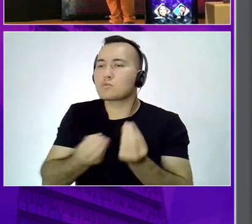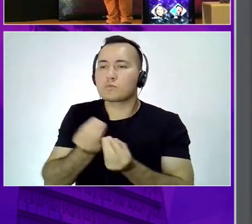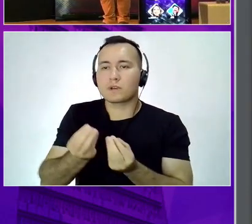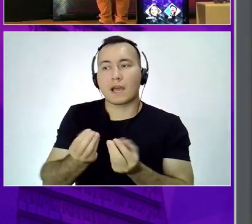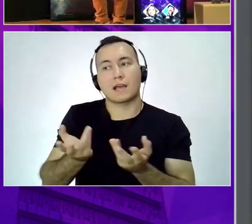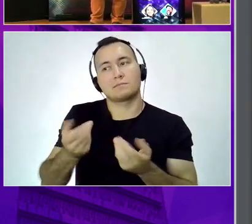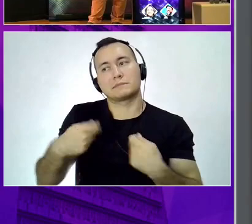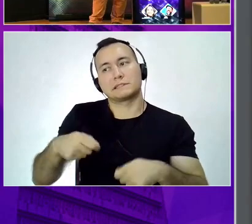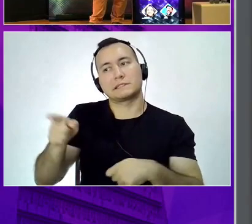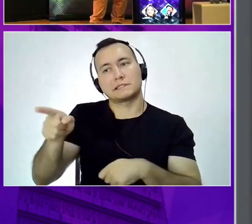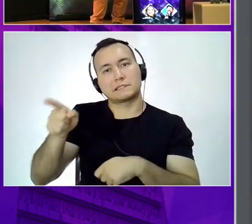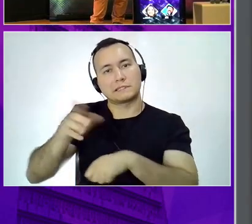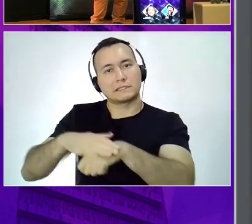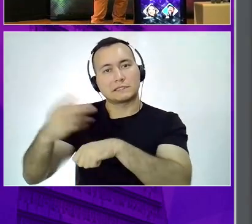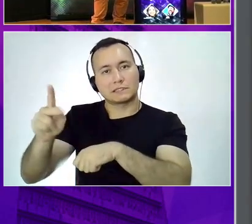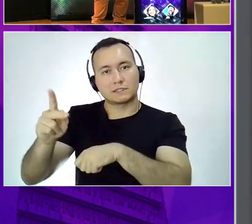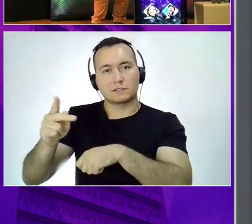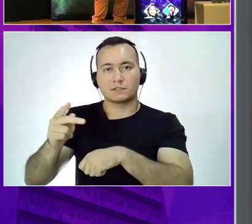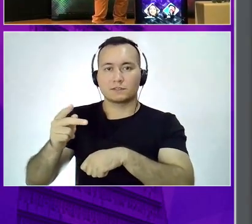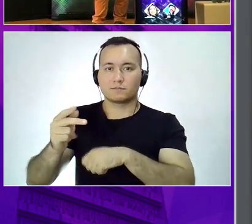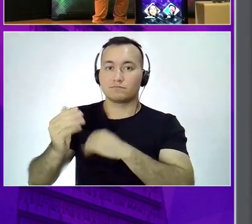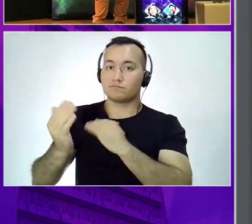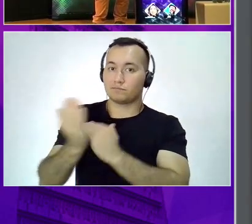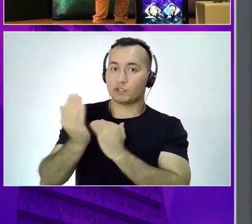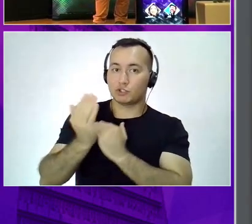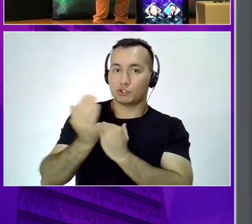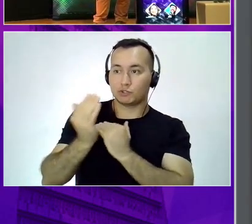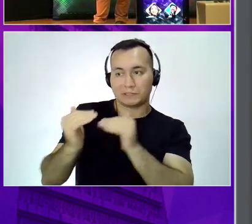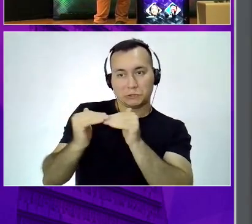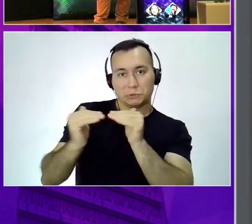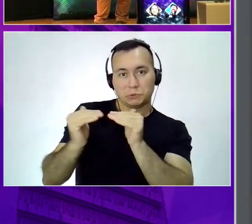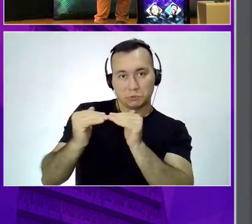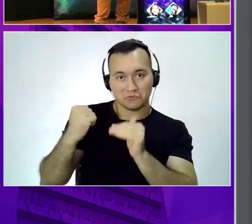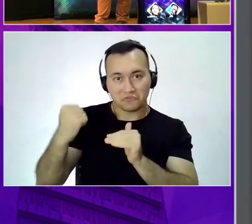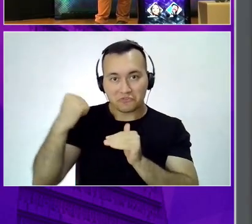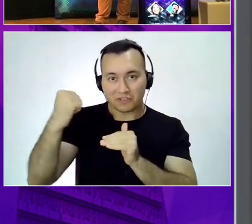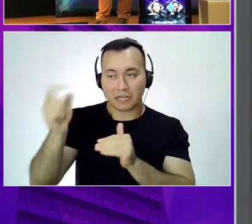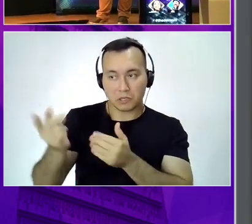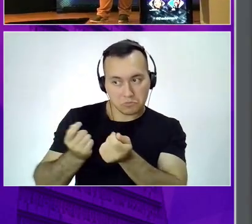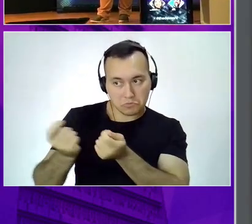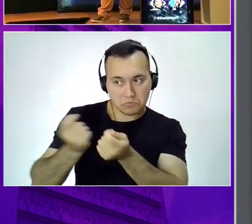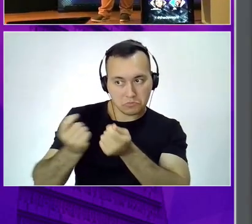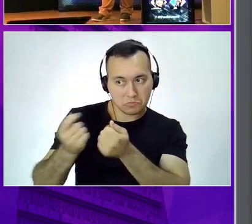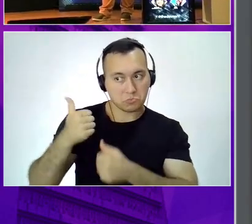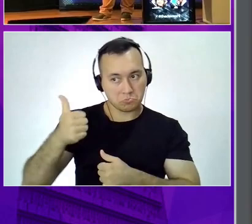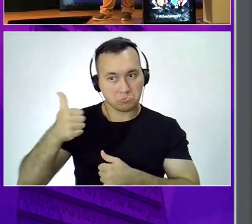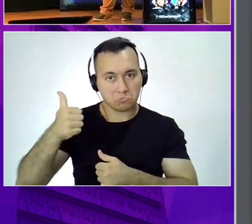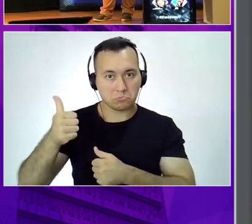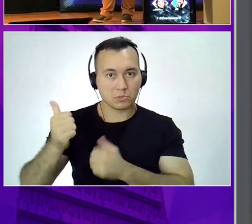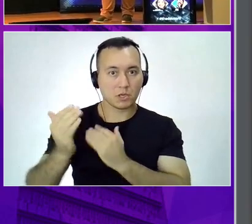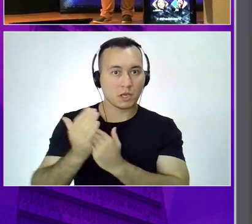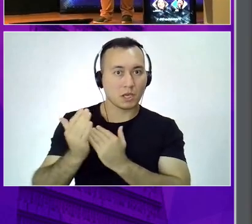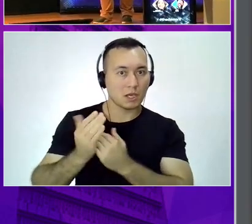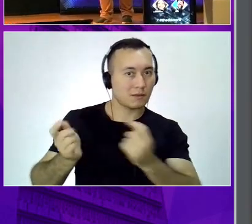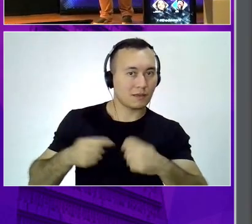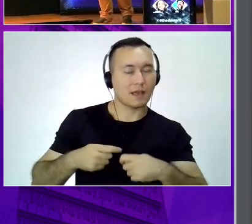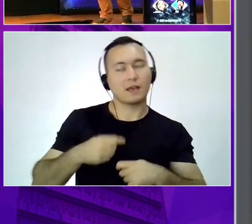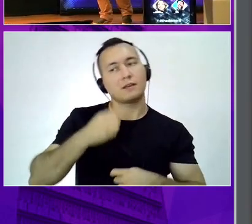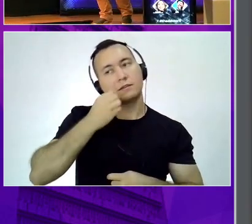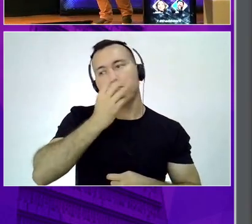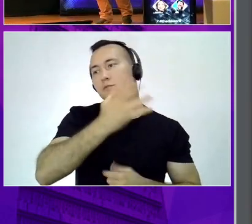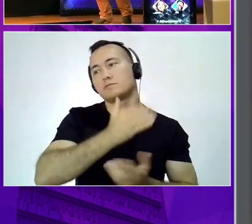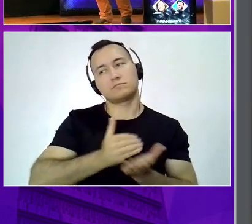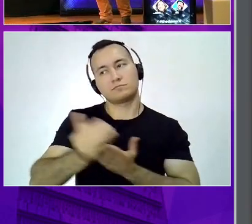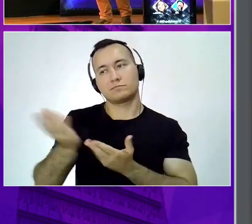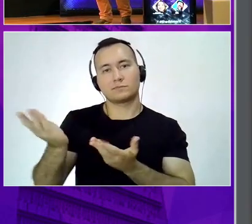Onde tem patrocínio, o negócio é a terra fértil, né? A galera já quer fazer. Então, é você pegar o lugar